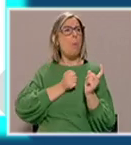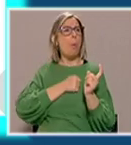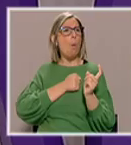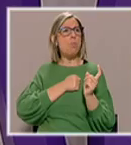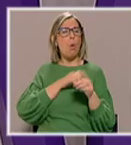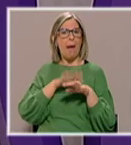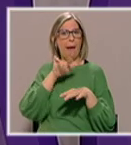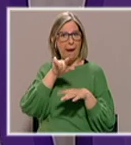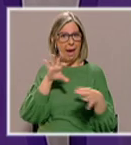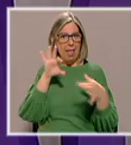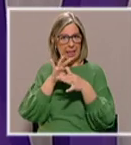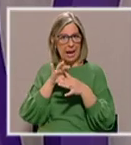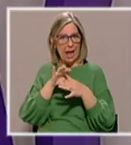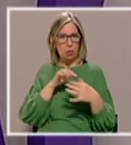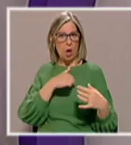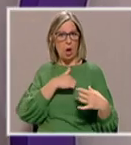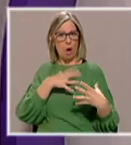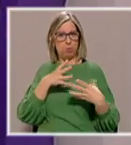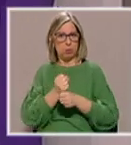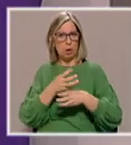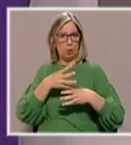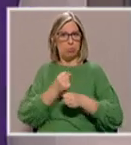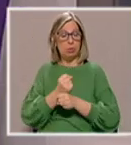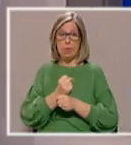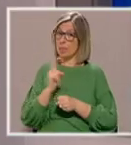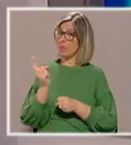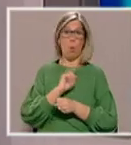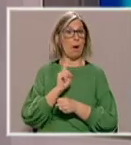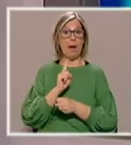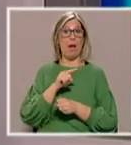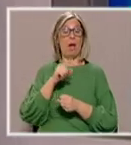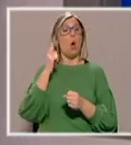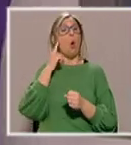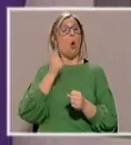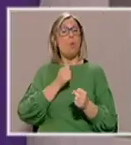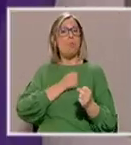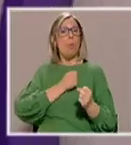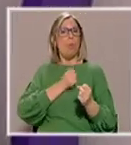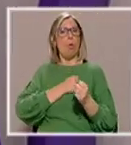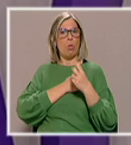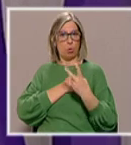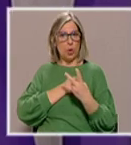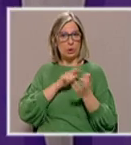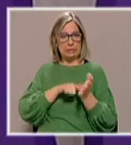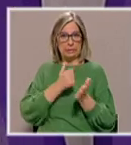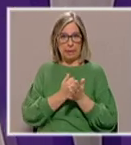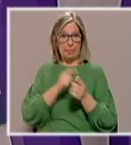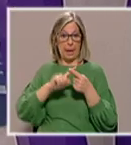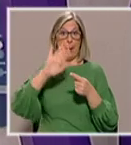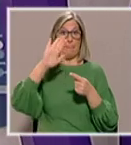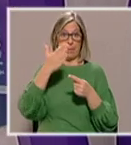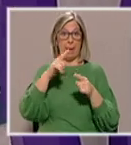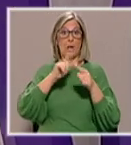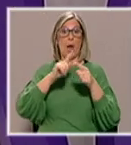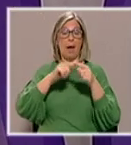não é. Os ruídos cardíacos dizem respeito ao fecho das válvulas. O primeiro ruído que se ouve é o fecho das válvulas